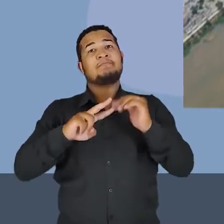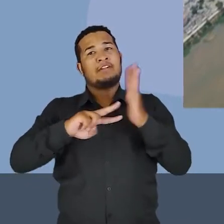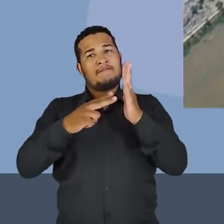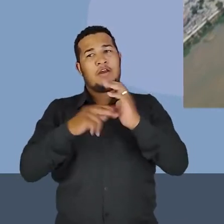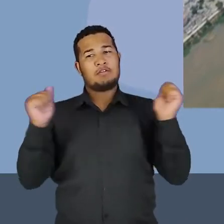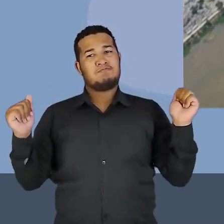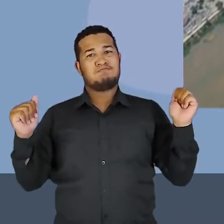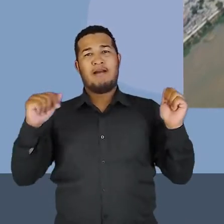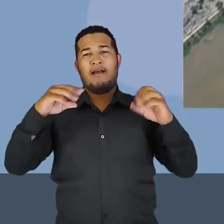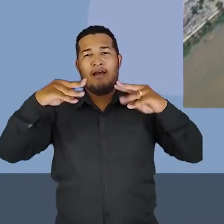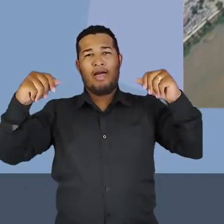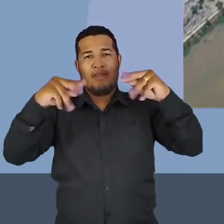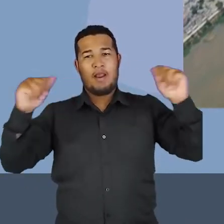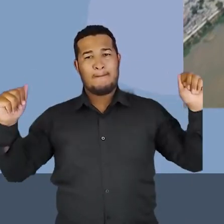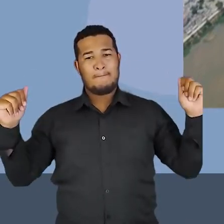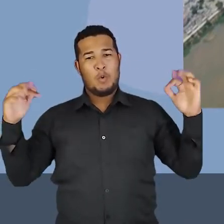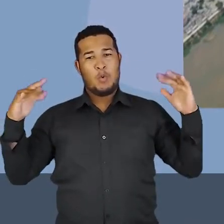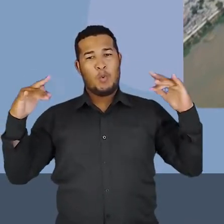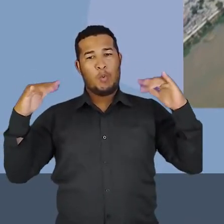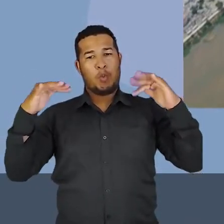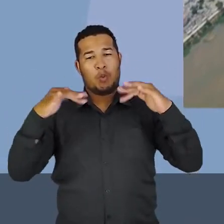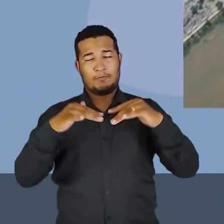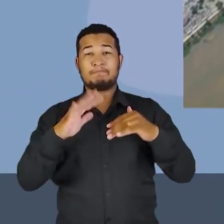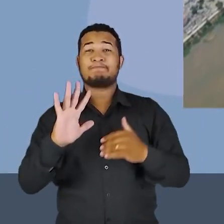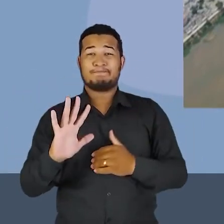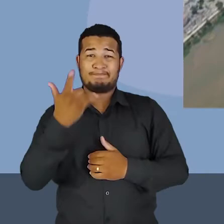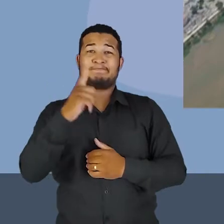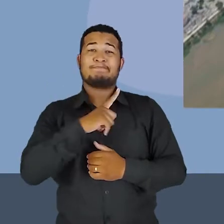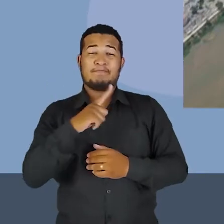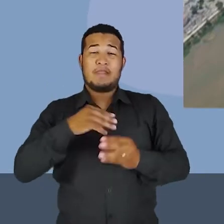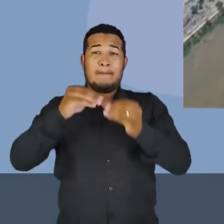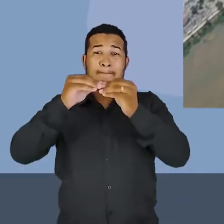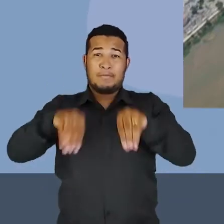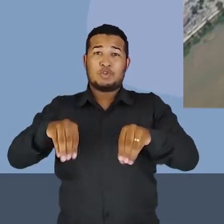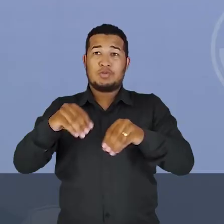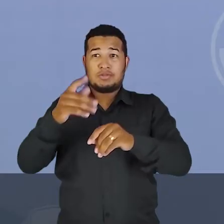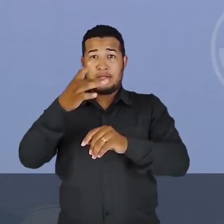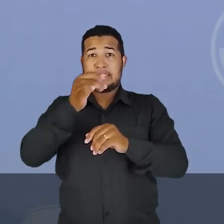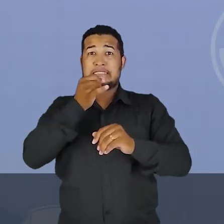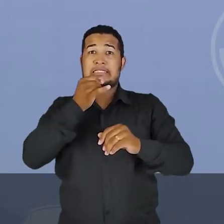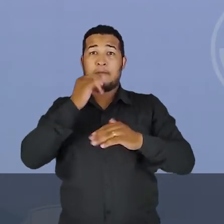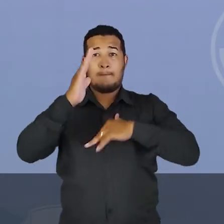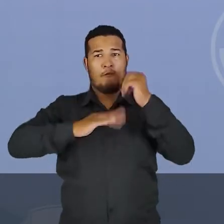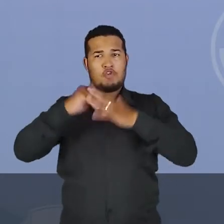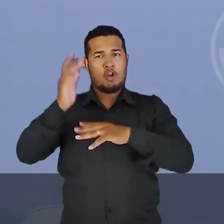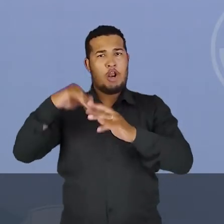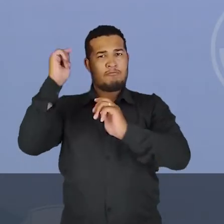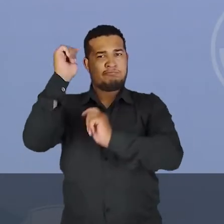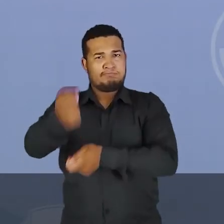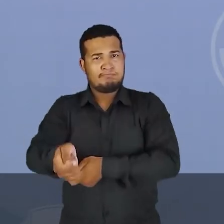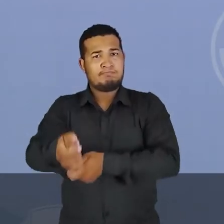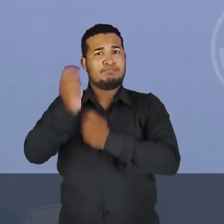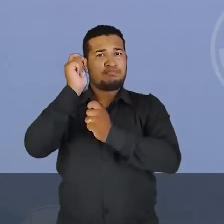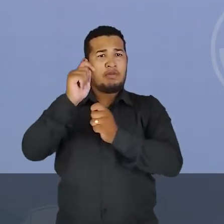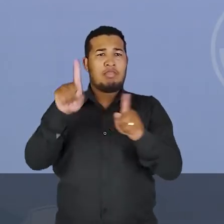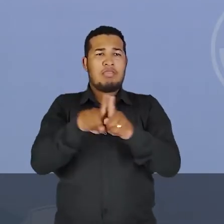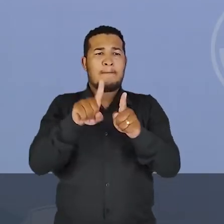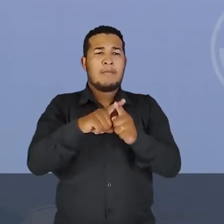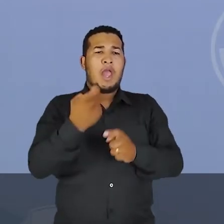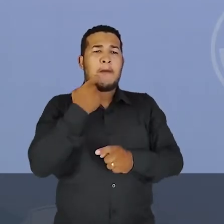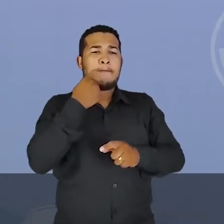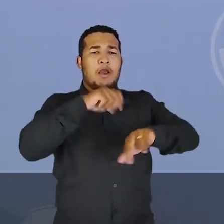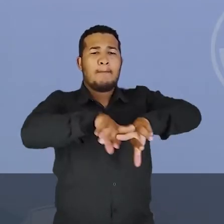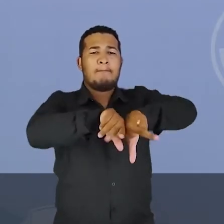de assoreamento ele seja muito danoso, prejudicando não só os pescadores, mas a biodiversidade envolvida